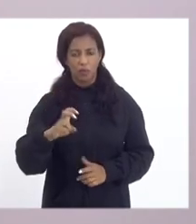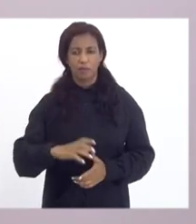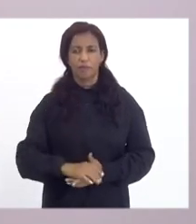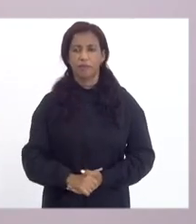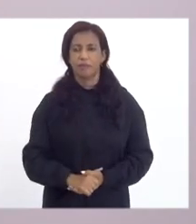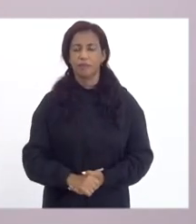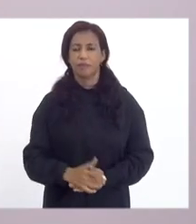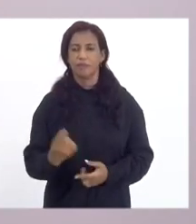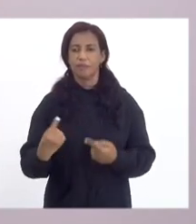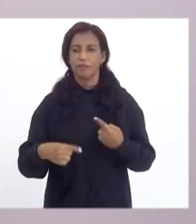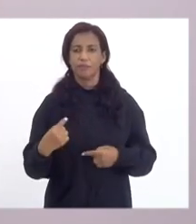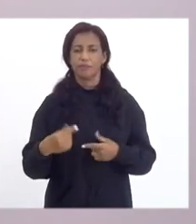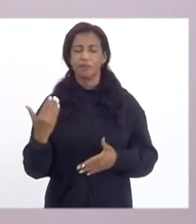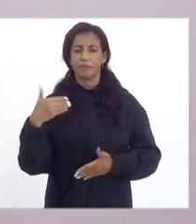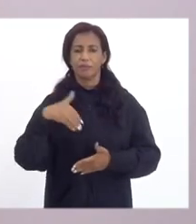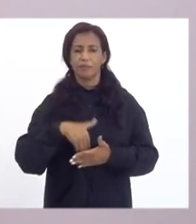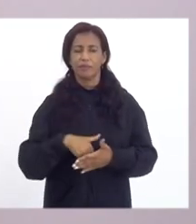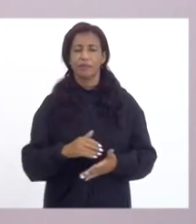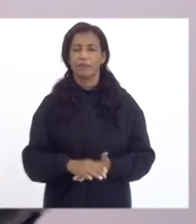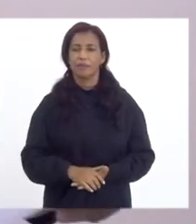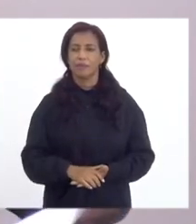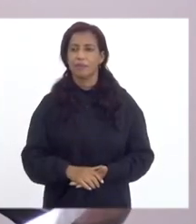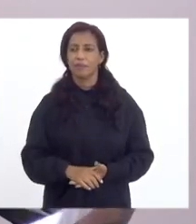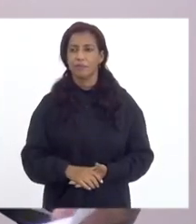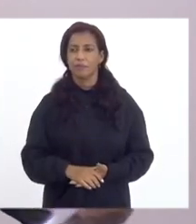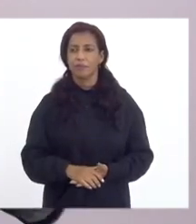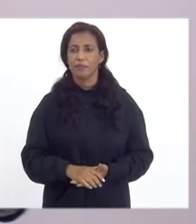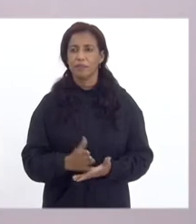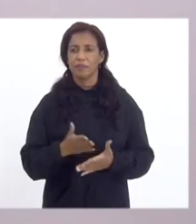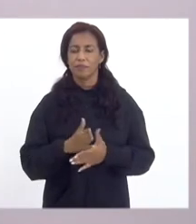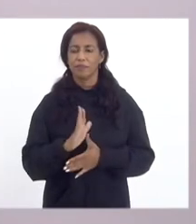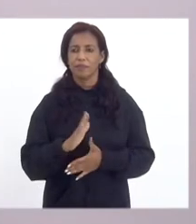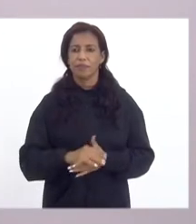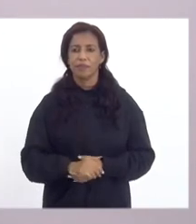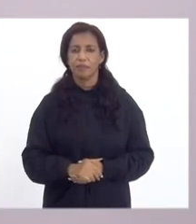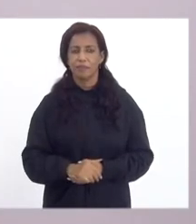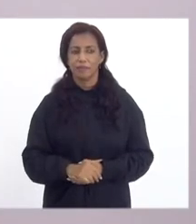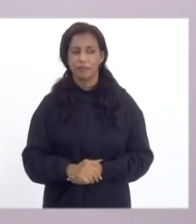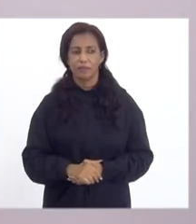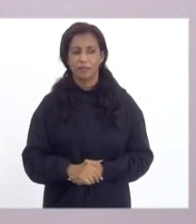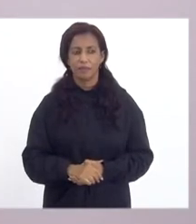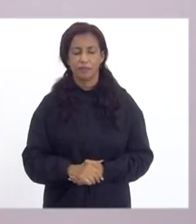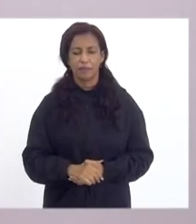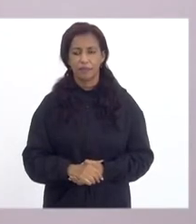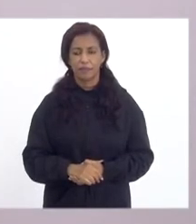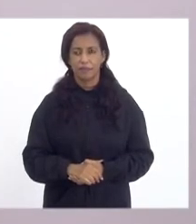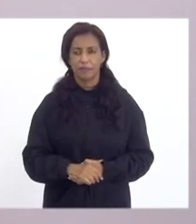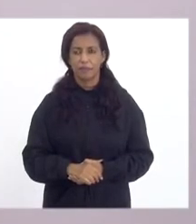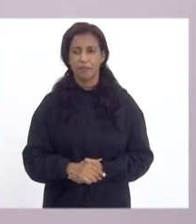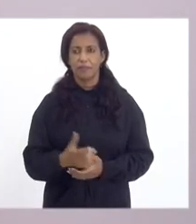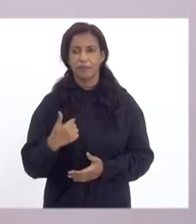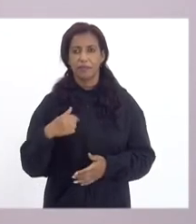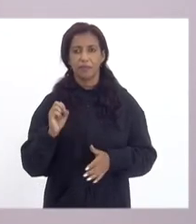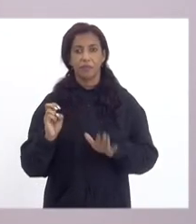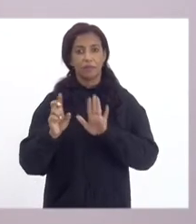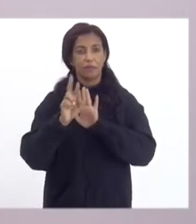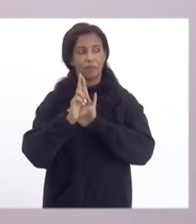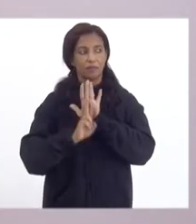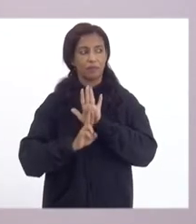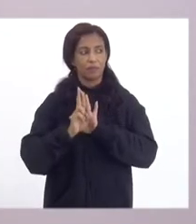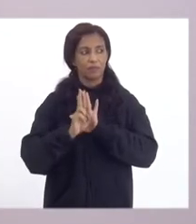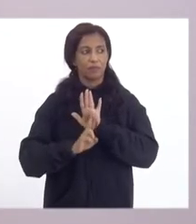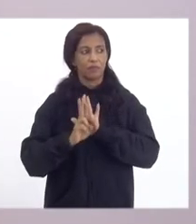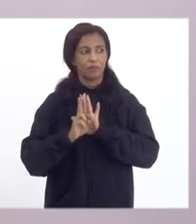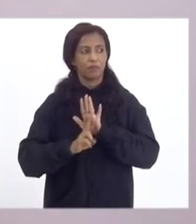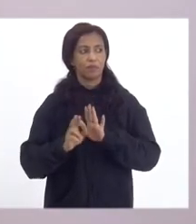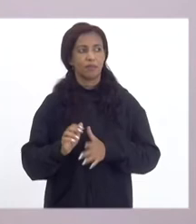259/2015. Em discussão, em votação, não foi a pauta. Aprovado. E eu sou relator